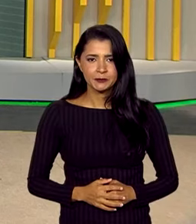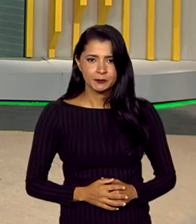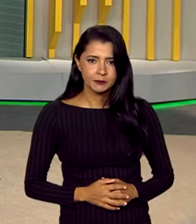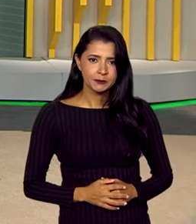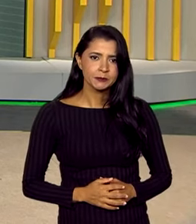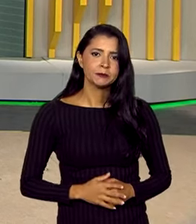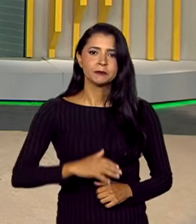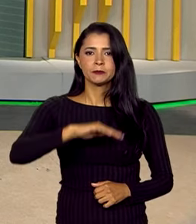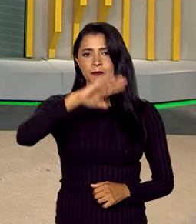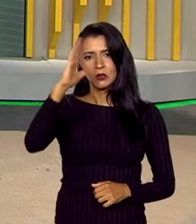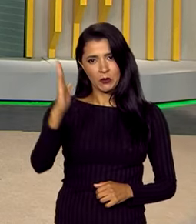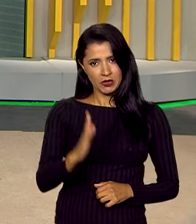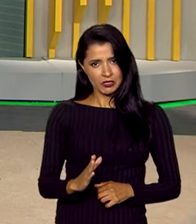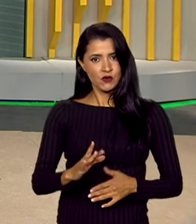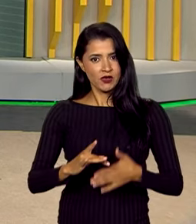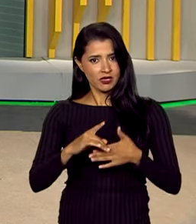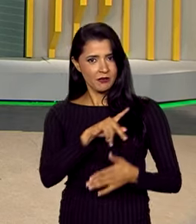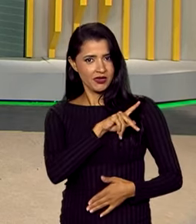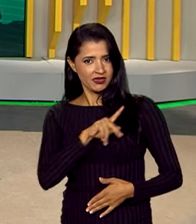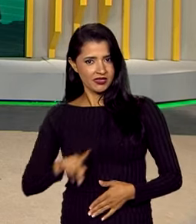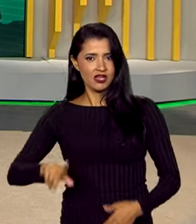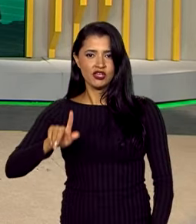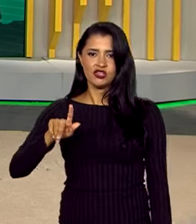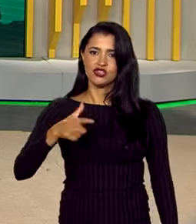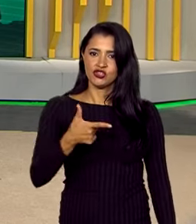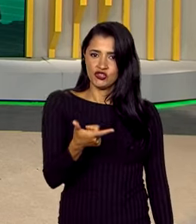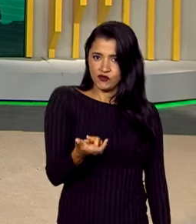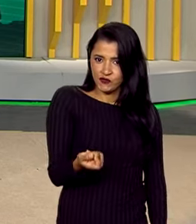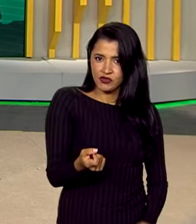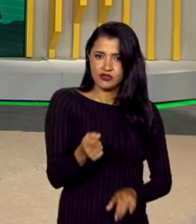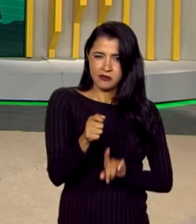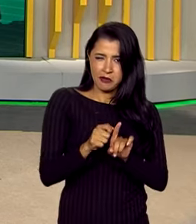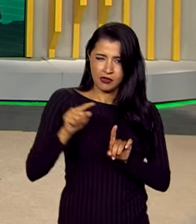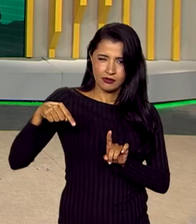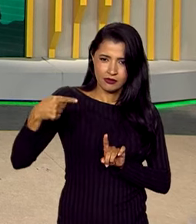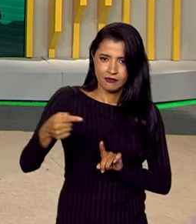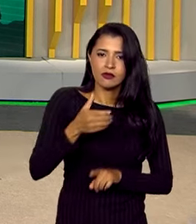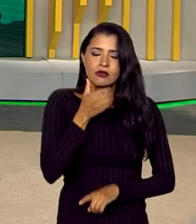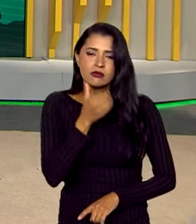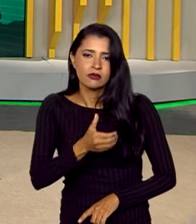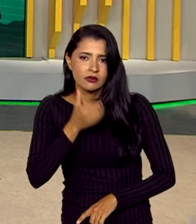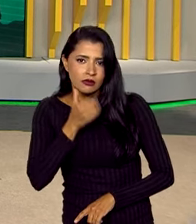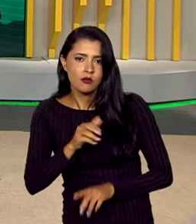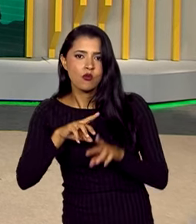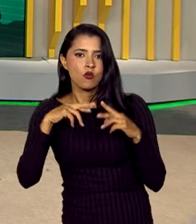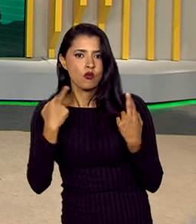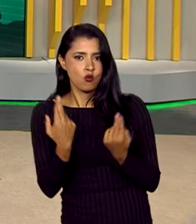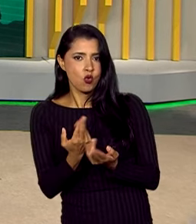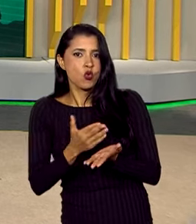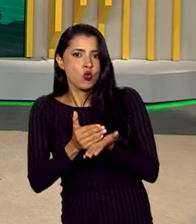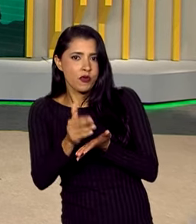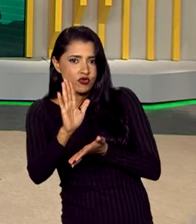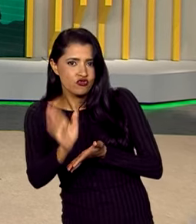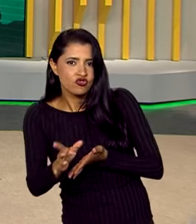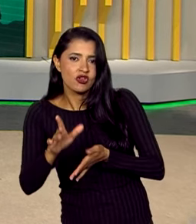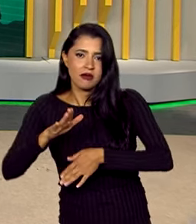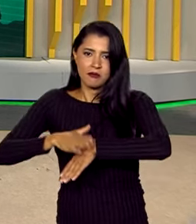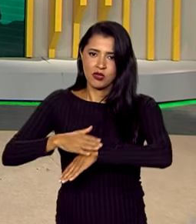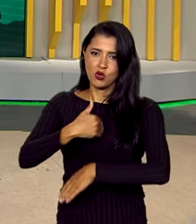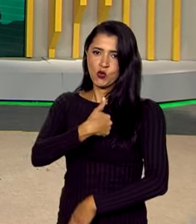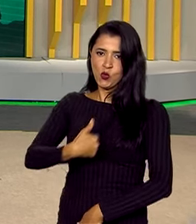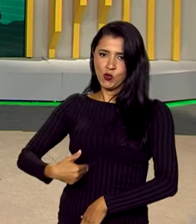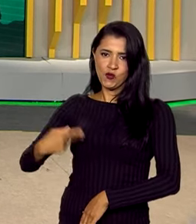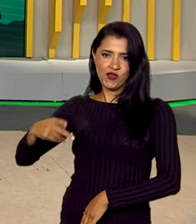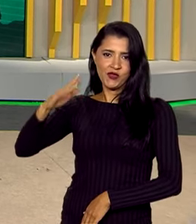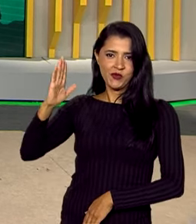E como o Brasil vai presidir o G20 a partir do mês que vem, em dezembro, as reuniões já começaram a ser feitas pelo governo